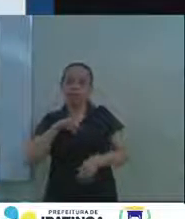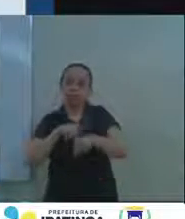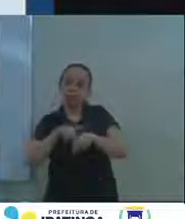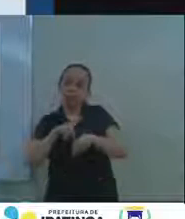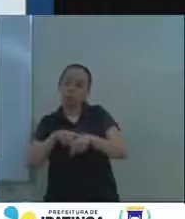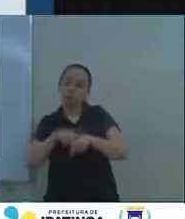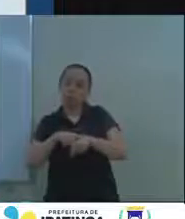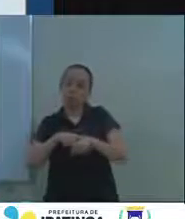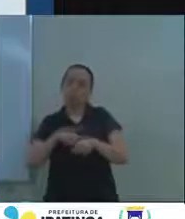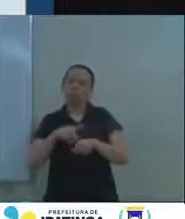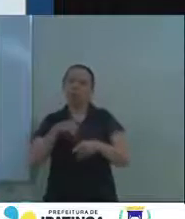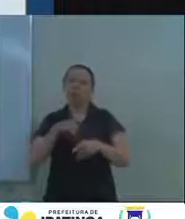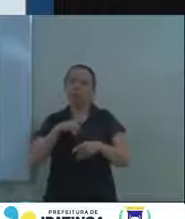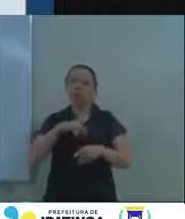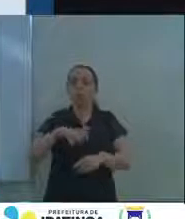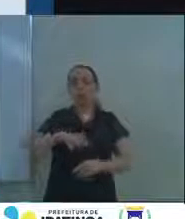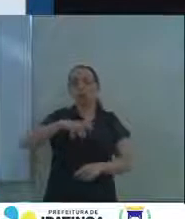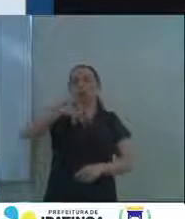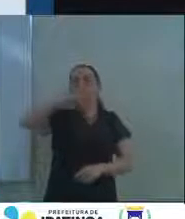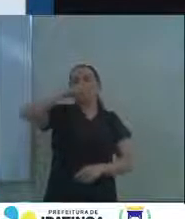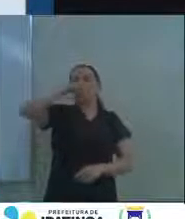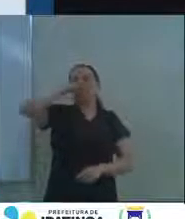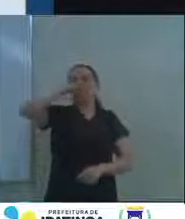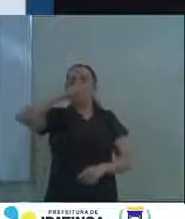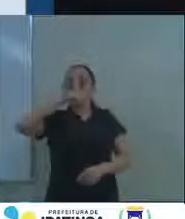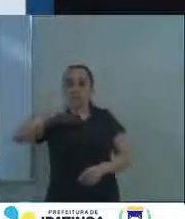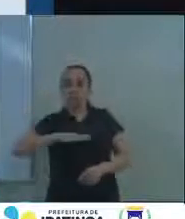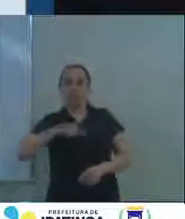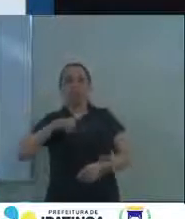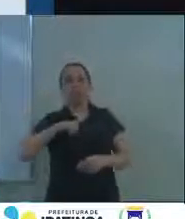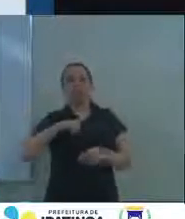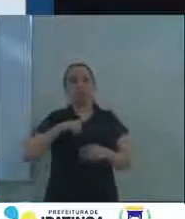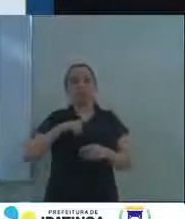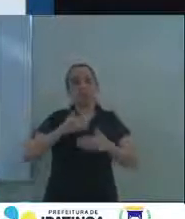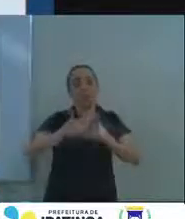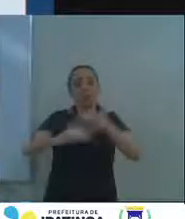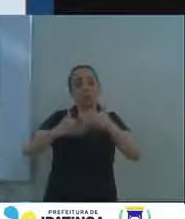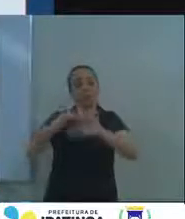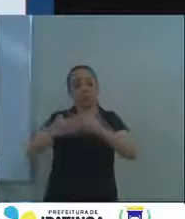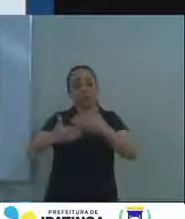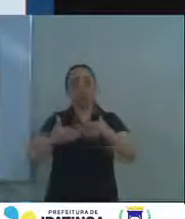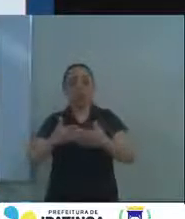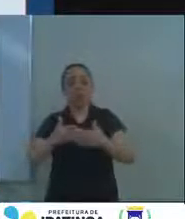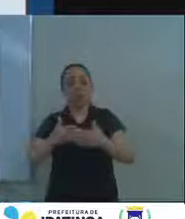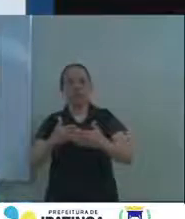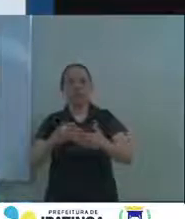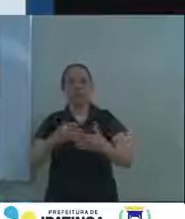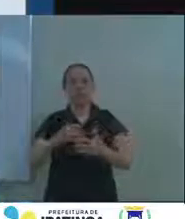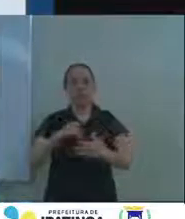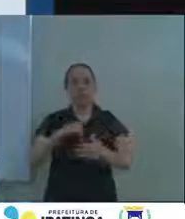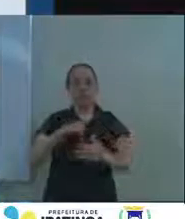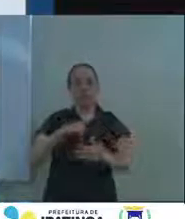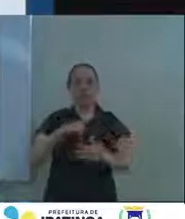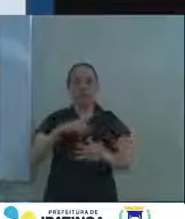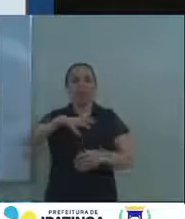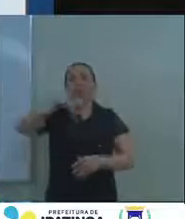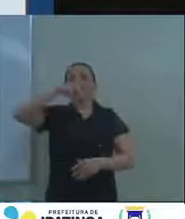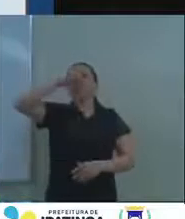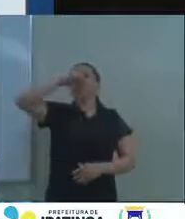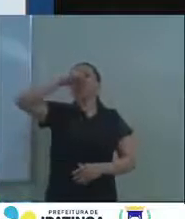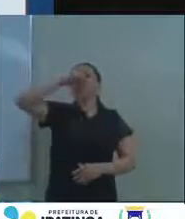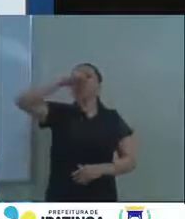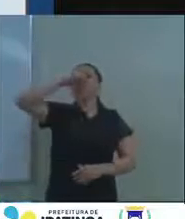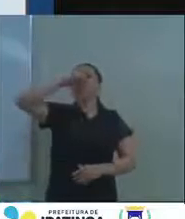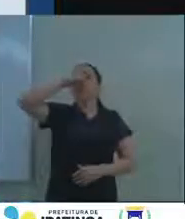fonação. Então, é o tempo máximo que eu conseguir manter uma fonação. Então, executando o som do S. Então, inspirei.